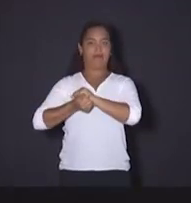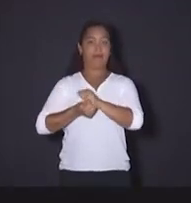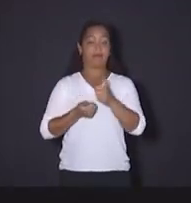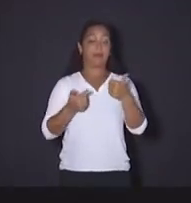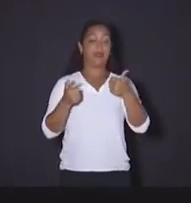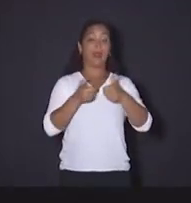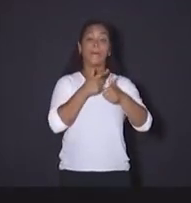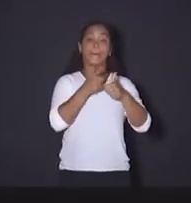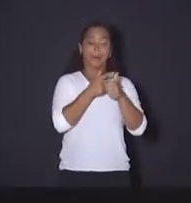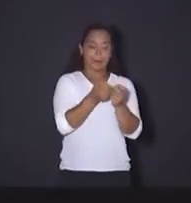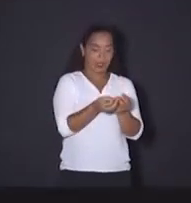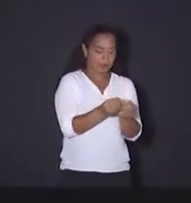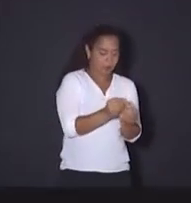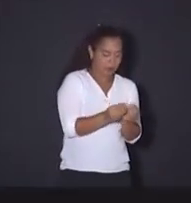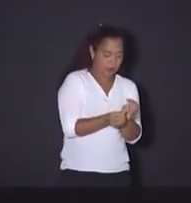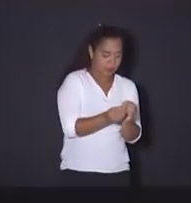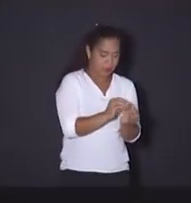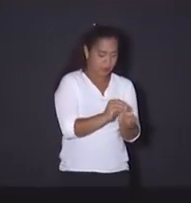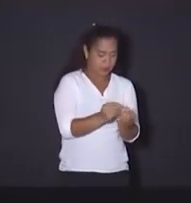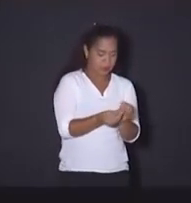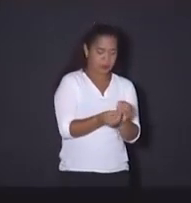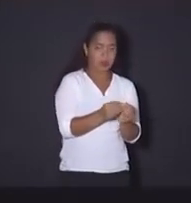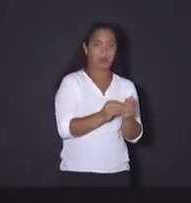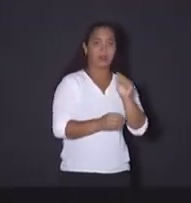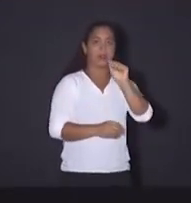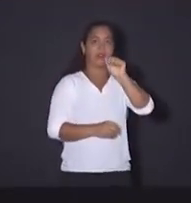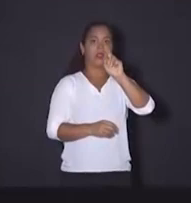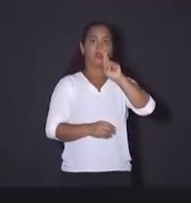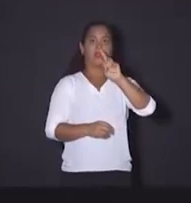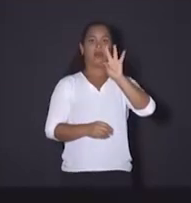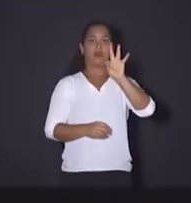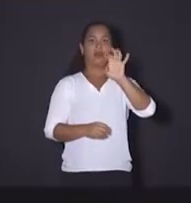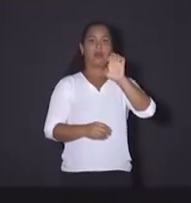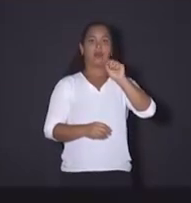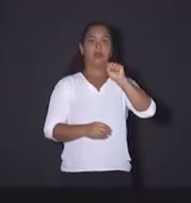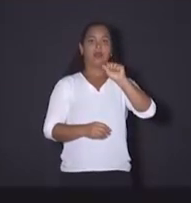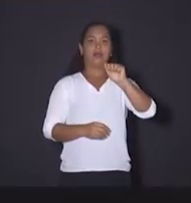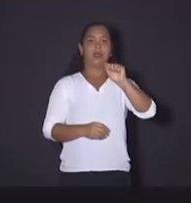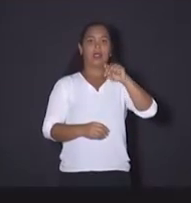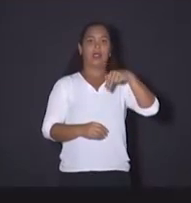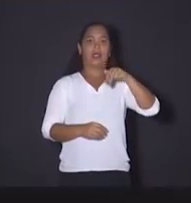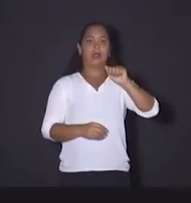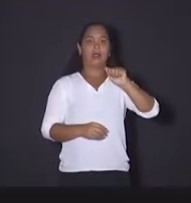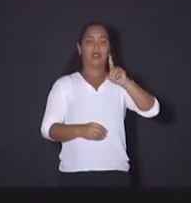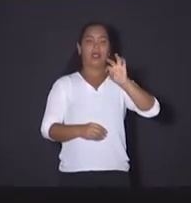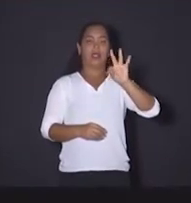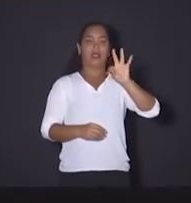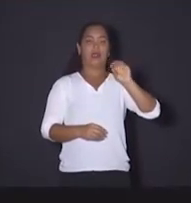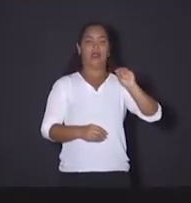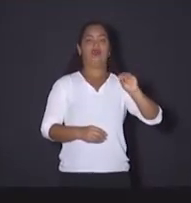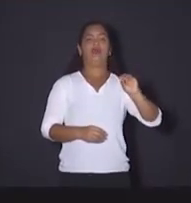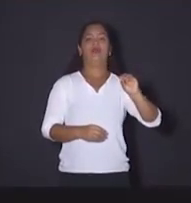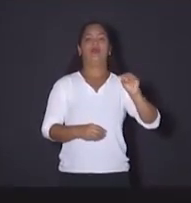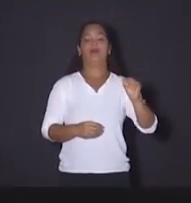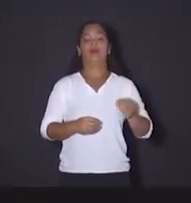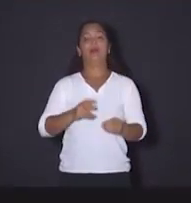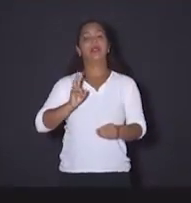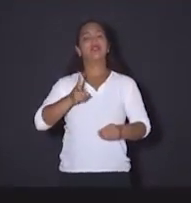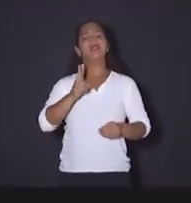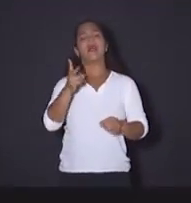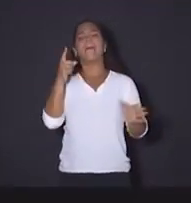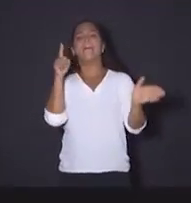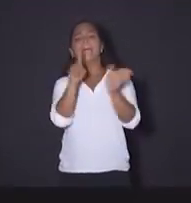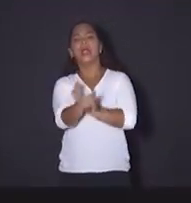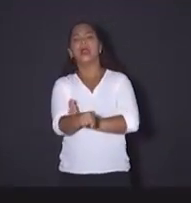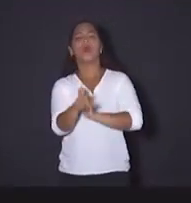Quando a gente pensa o que se faz mais de arte no Brasil, ninguém ia pensar que dança era a segunda manifestação. Se